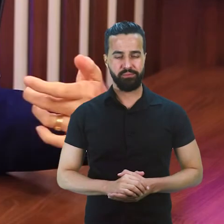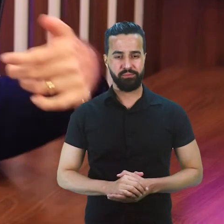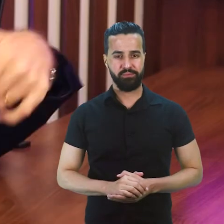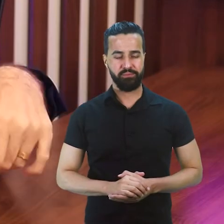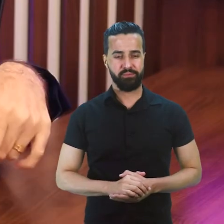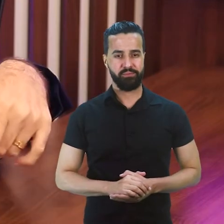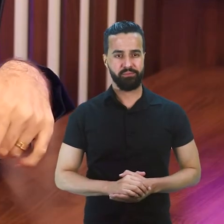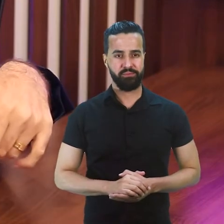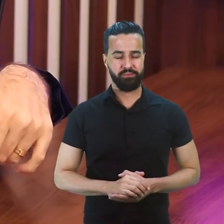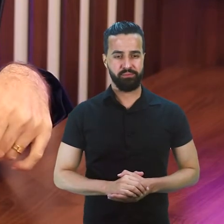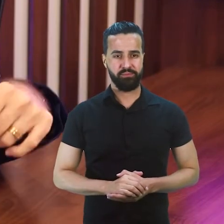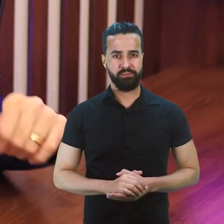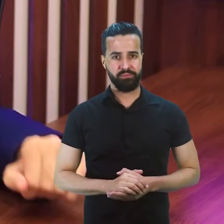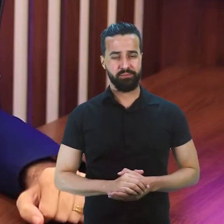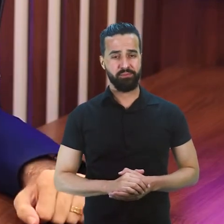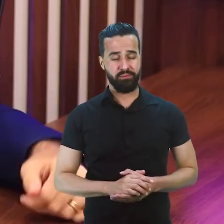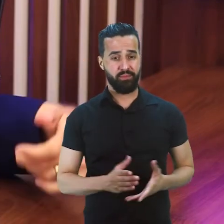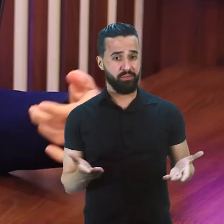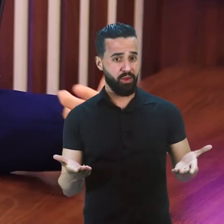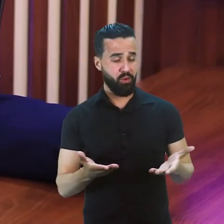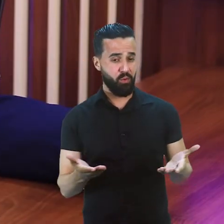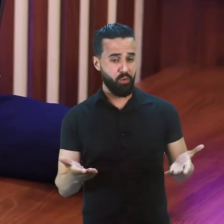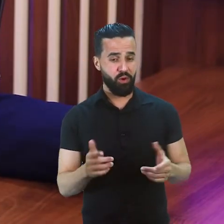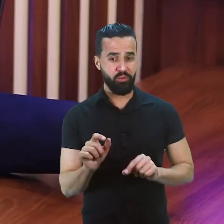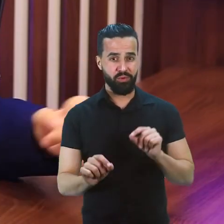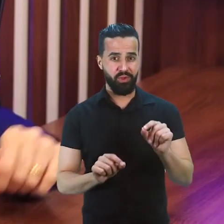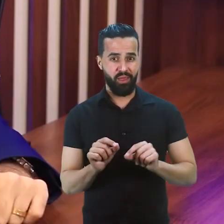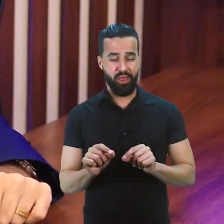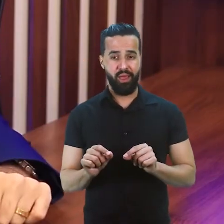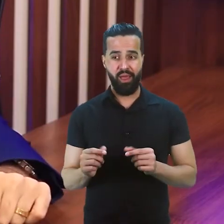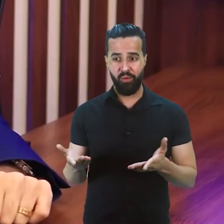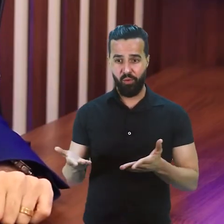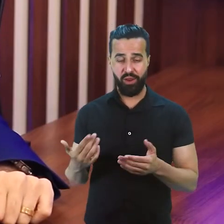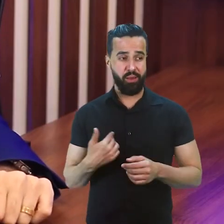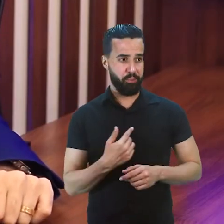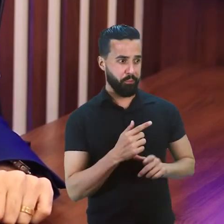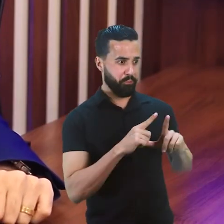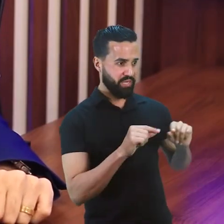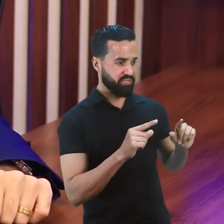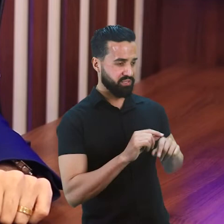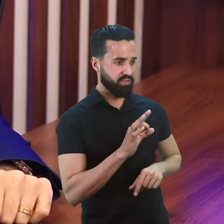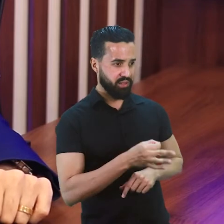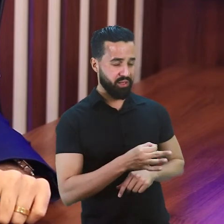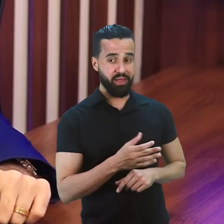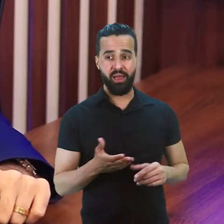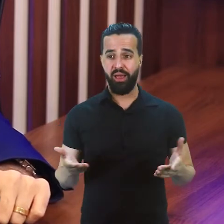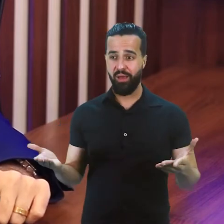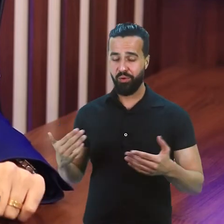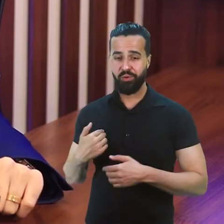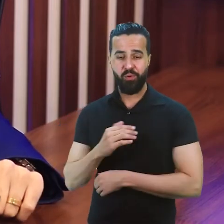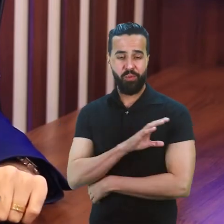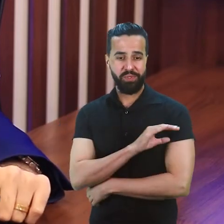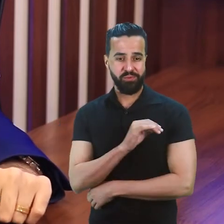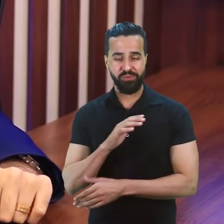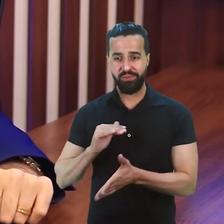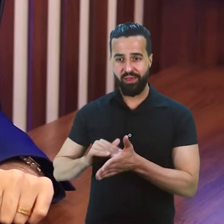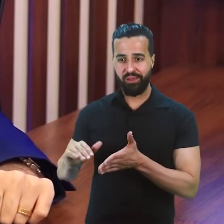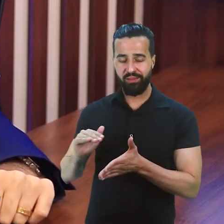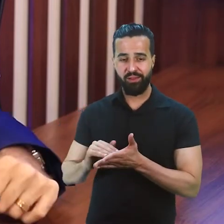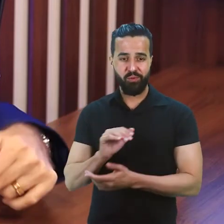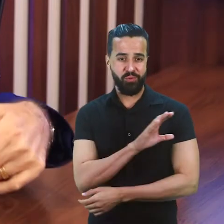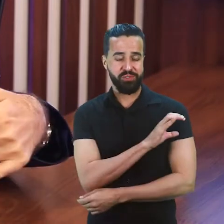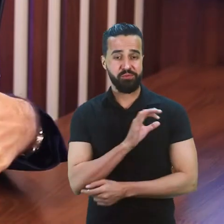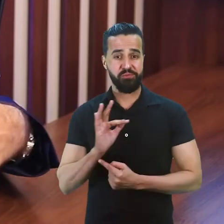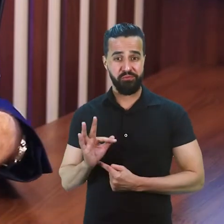e agora, nessa gestão de agora... Agora está em Brasília, né? Estou como secretário da Comissão Nacional dos Direitos da Pessoa com Deficiência no Conselho Federal,